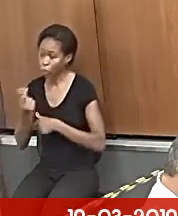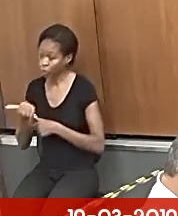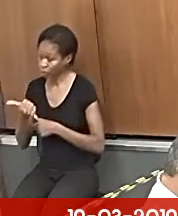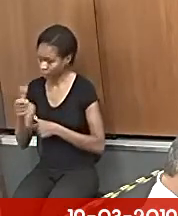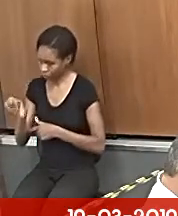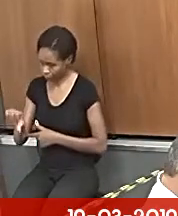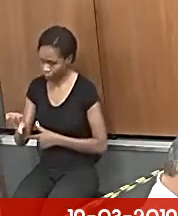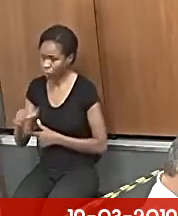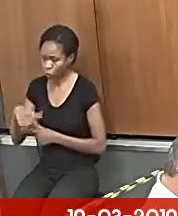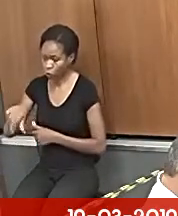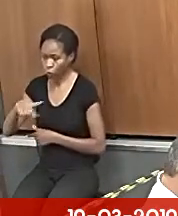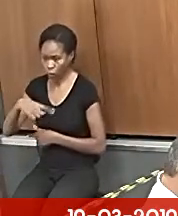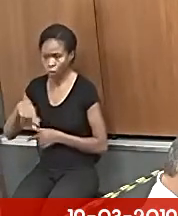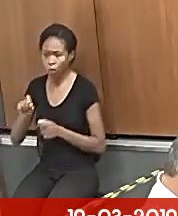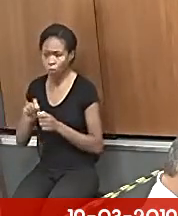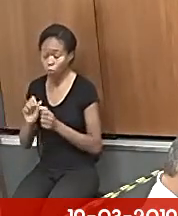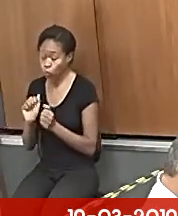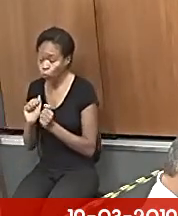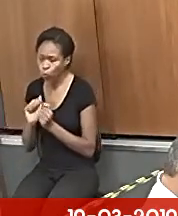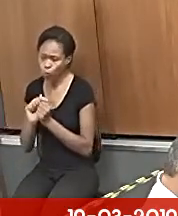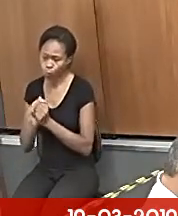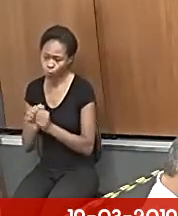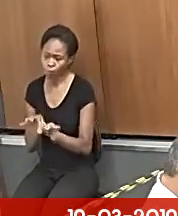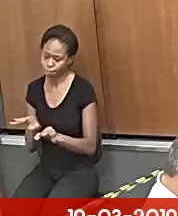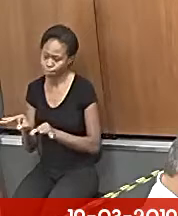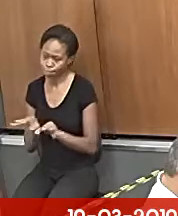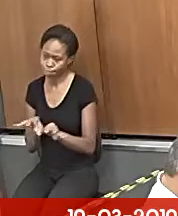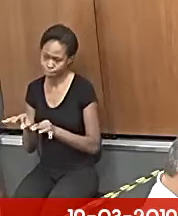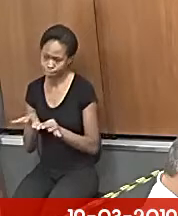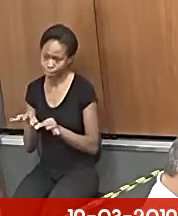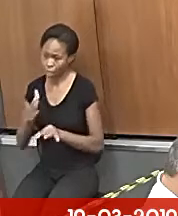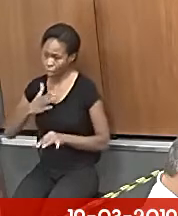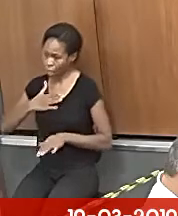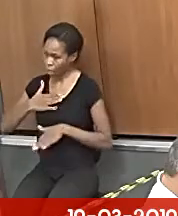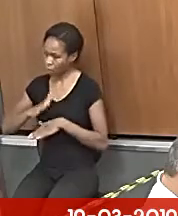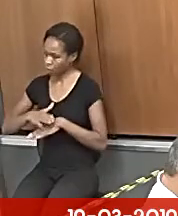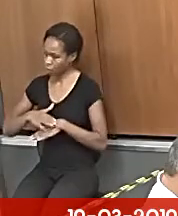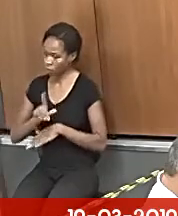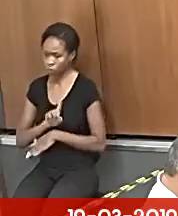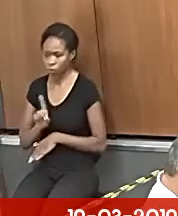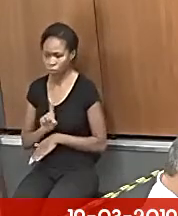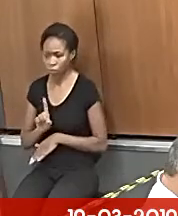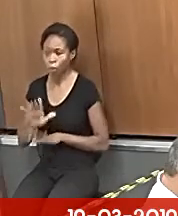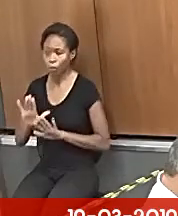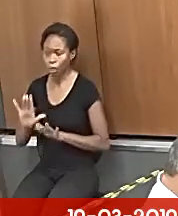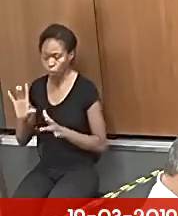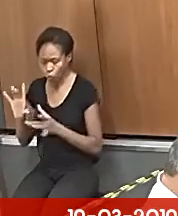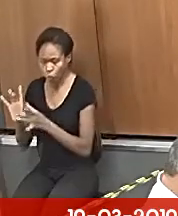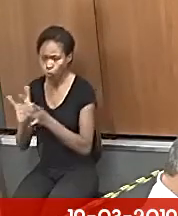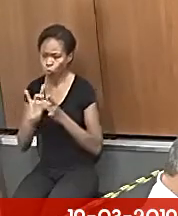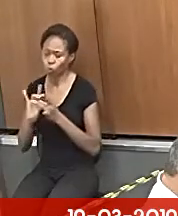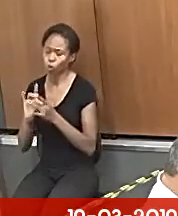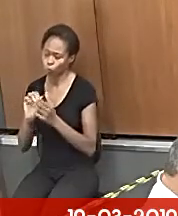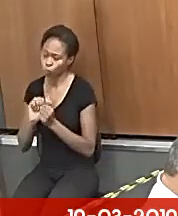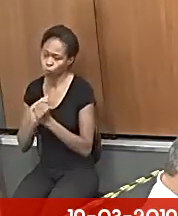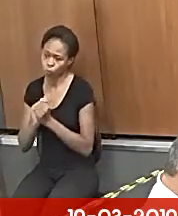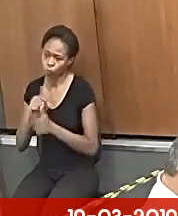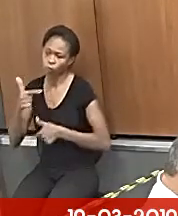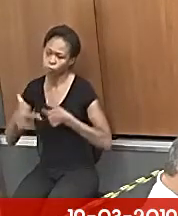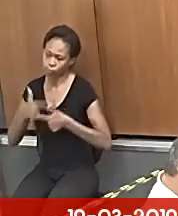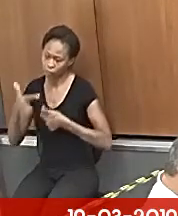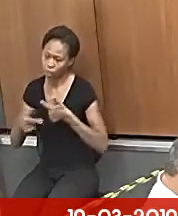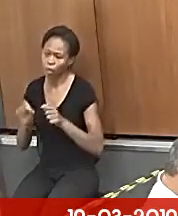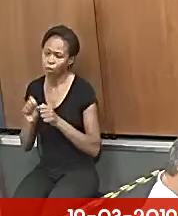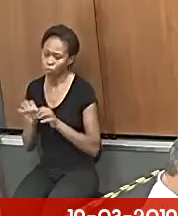juntos não vou apresentar é um evento de mim mesmo nós vamos fazer isso em conjunto é deputado eu estava